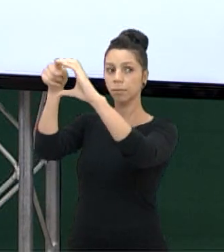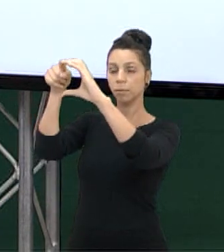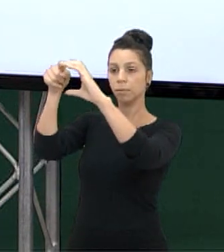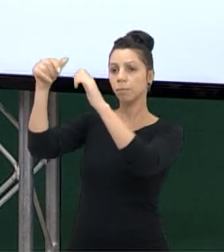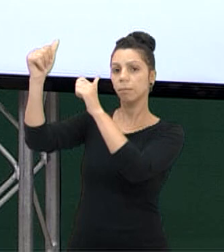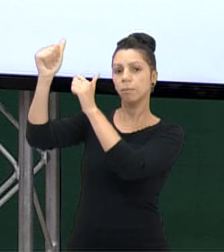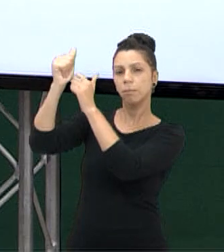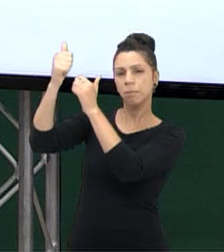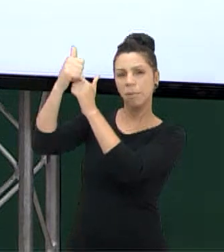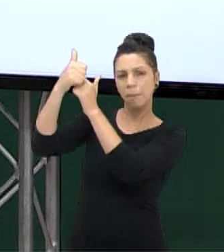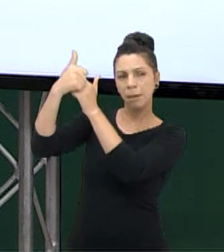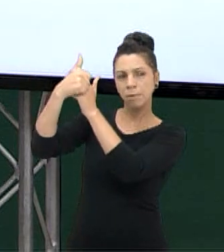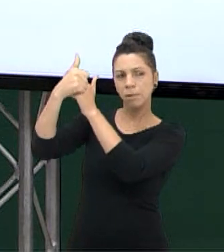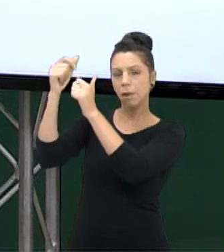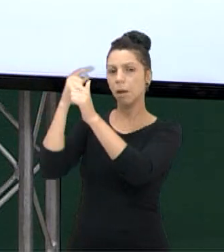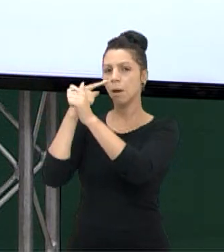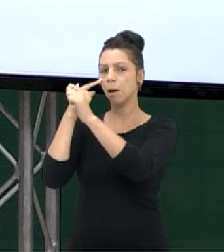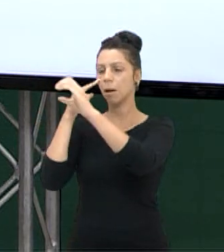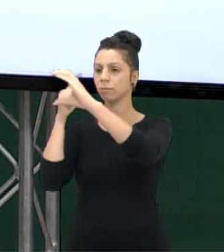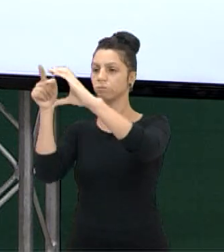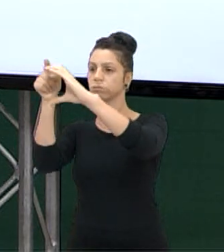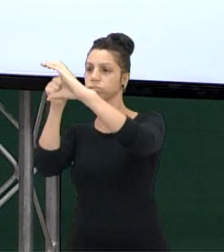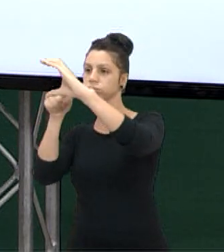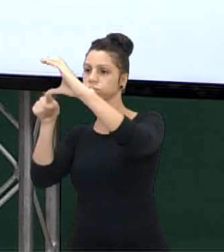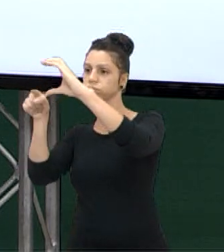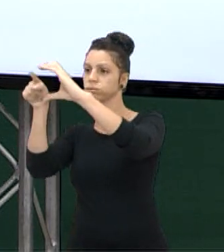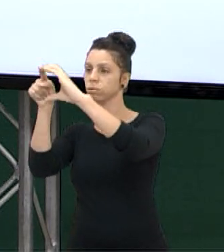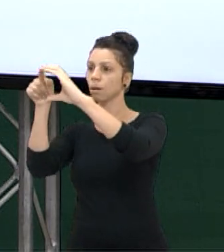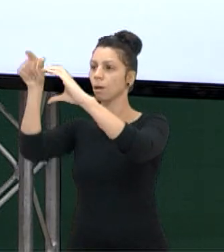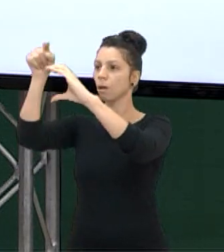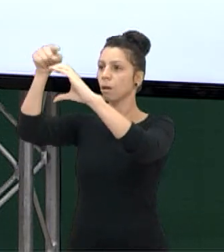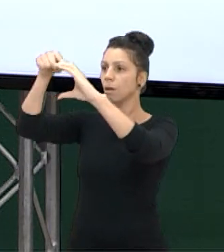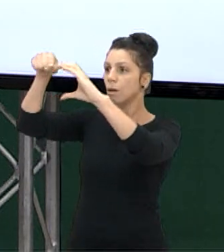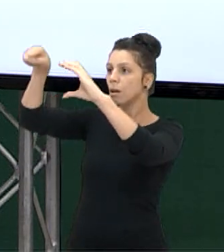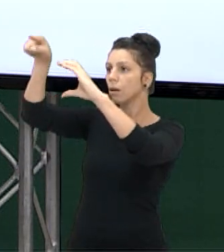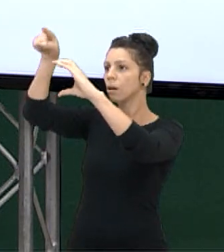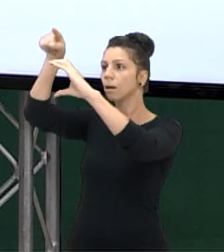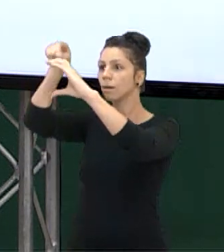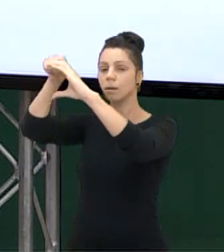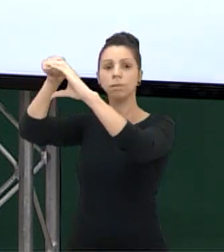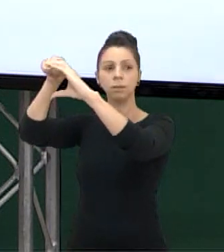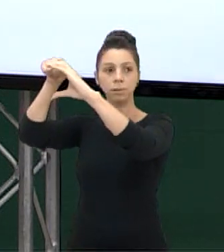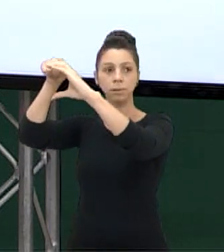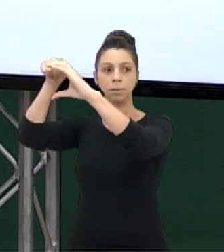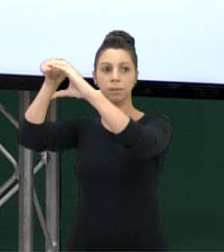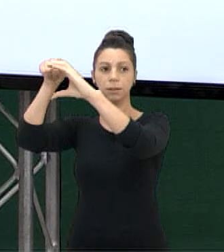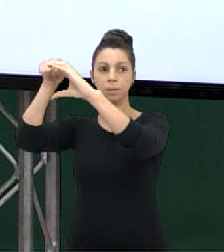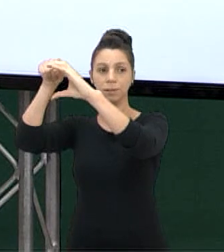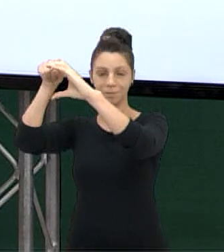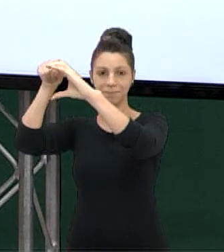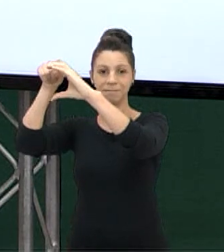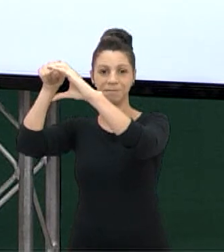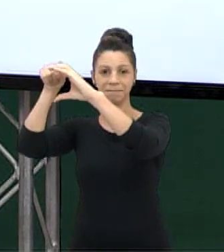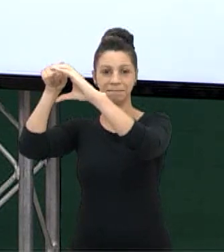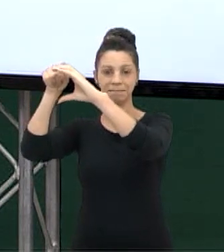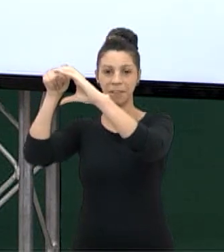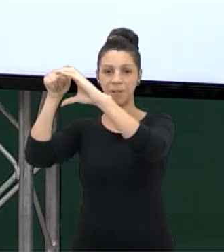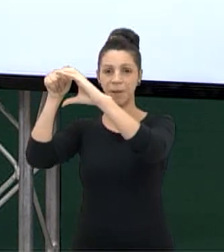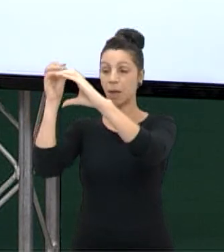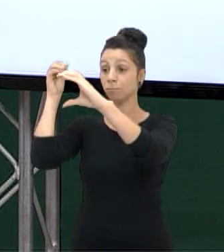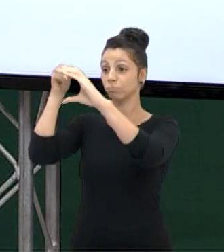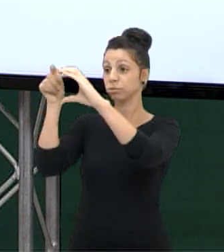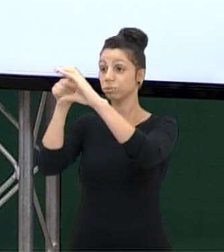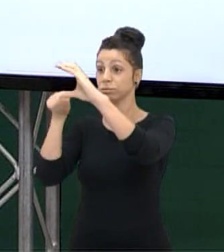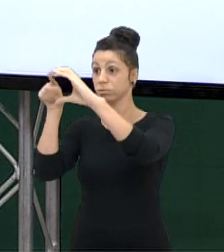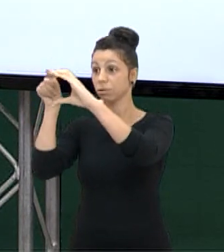na outra. Olha, circunferência tangente. Uma aqui interna e outra externa.